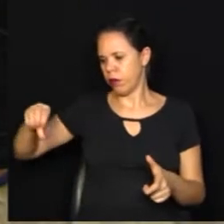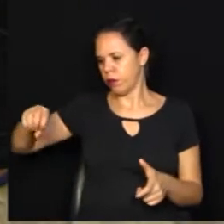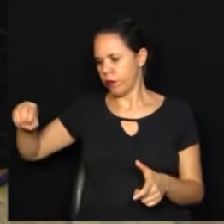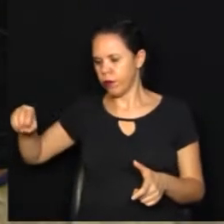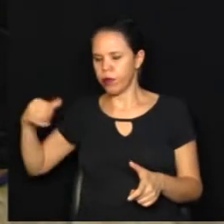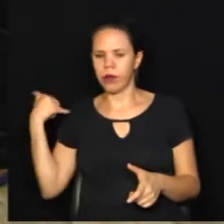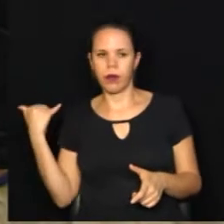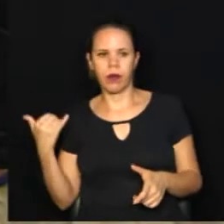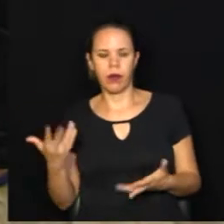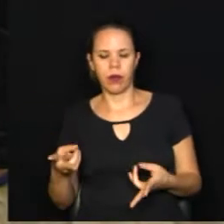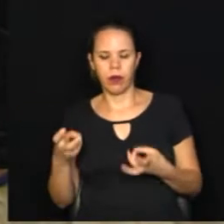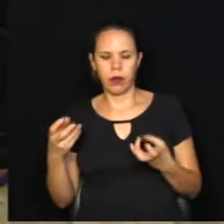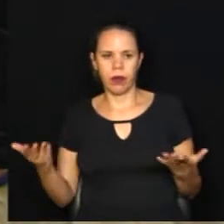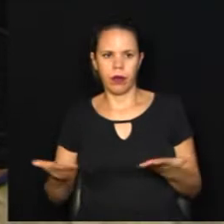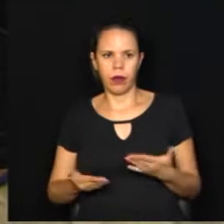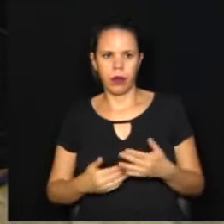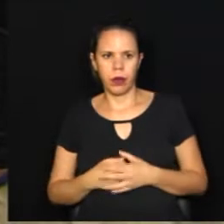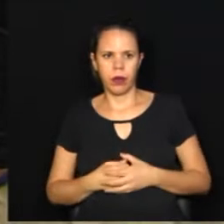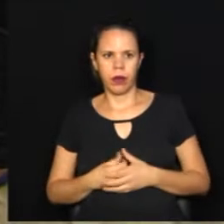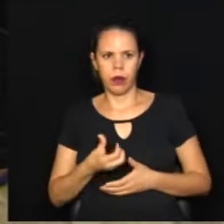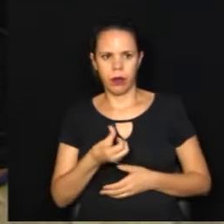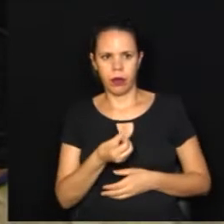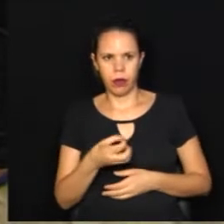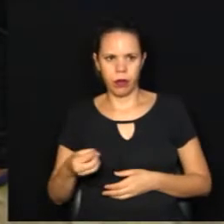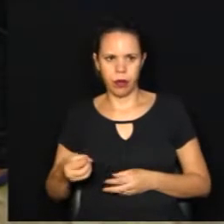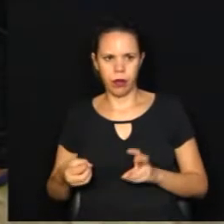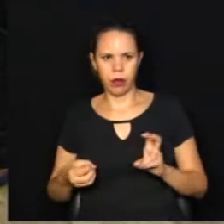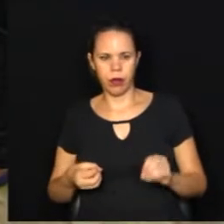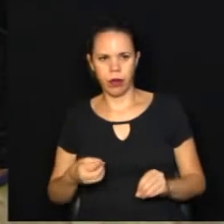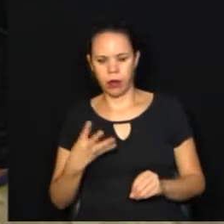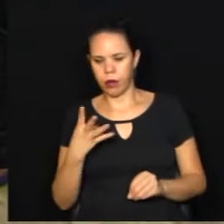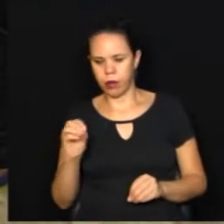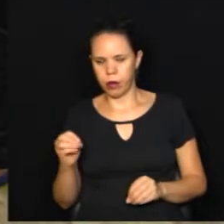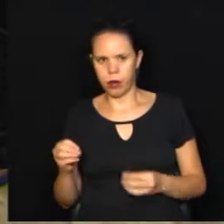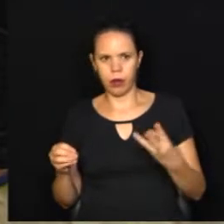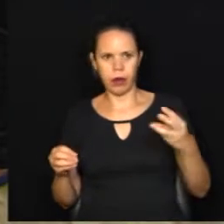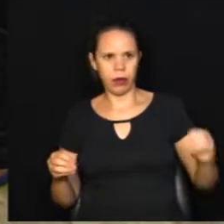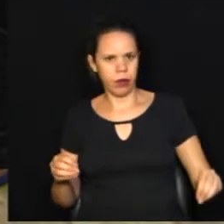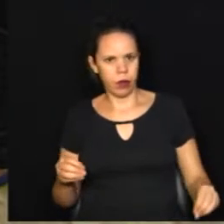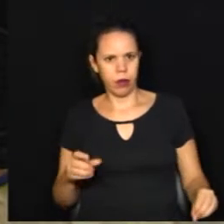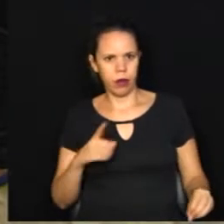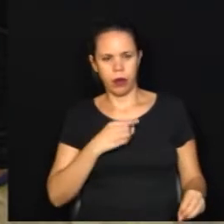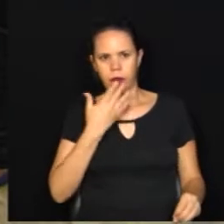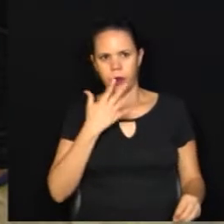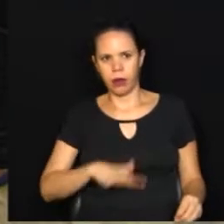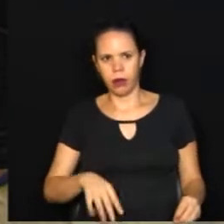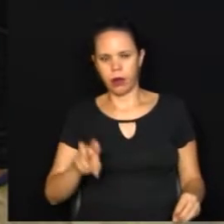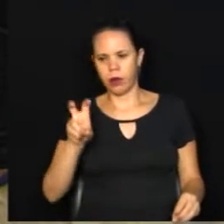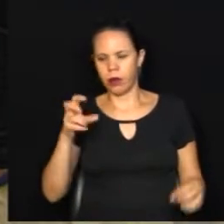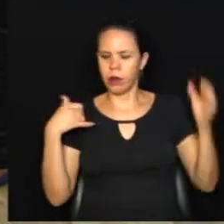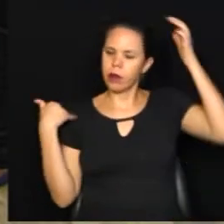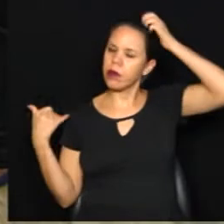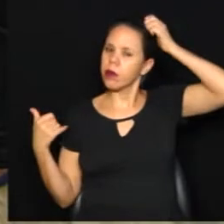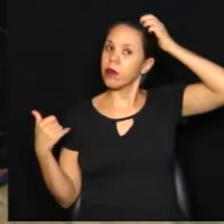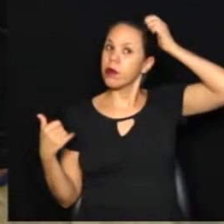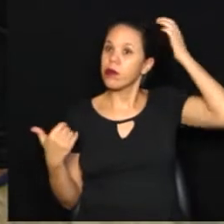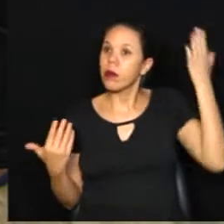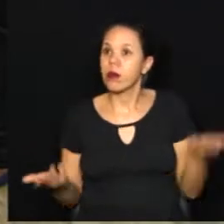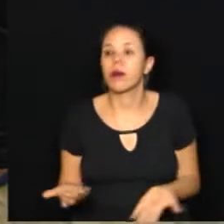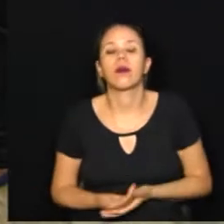o que a gente tem observado agora é 60, 50, 40, 30. A gente teve uma criança de 5 anos. Então,